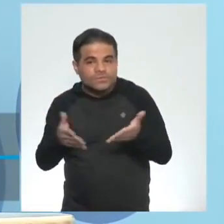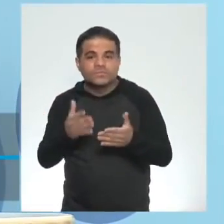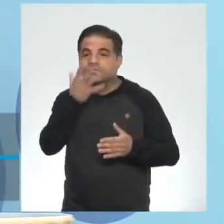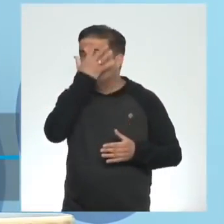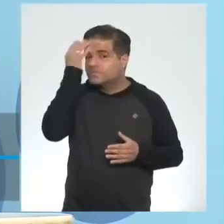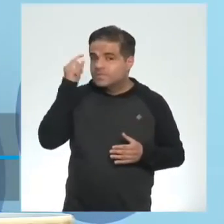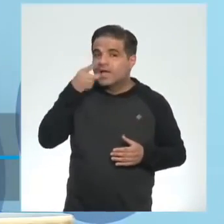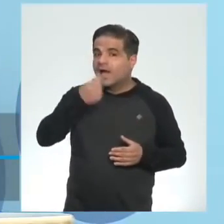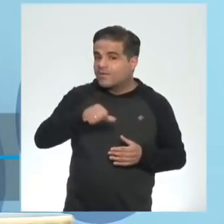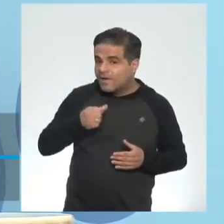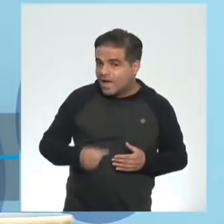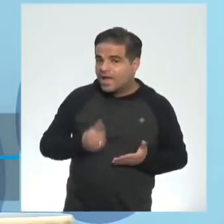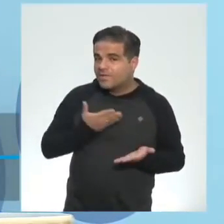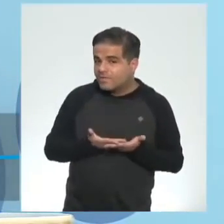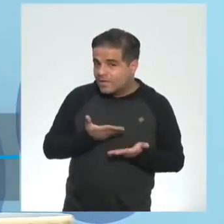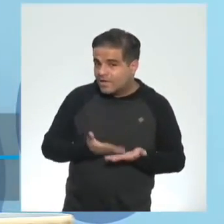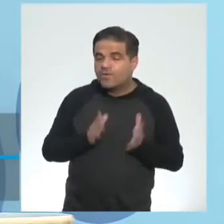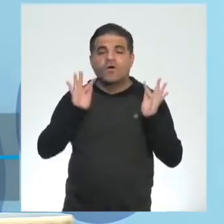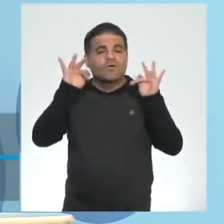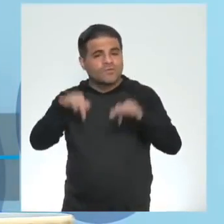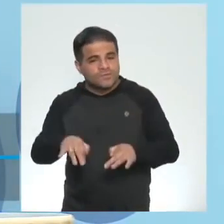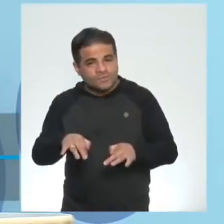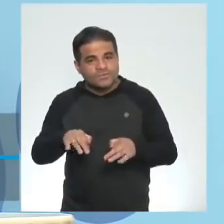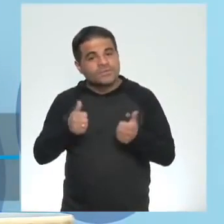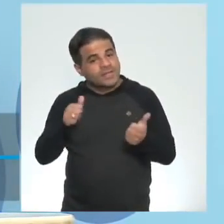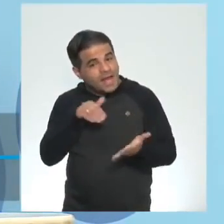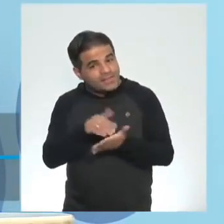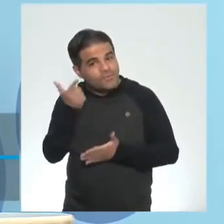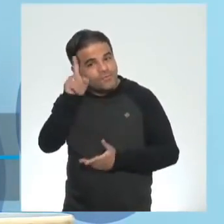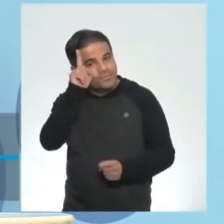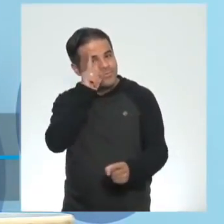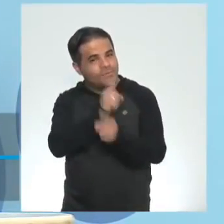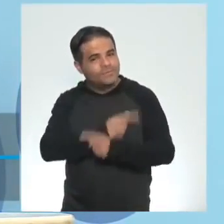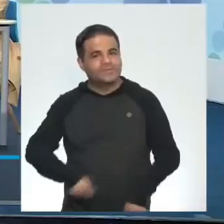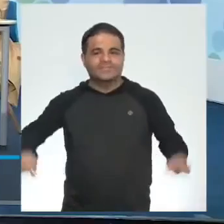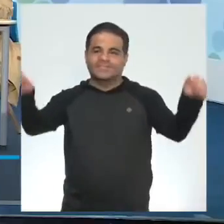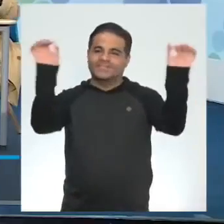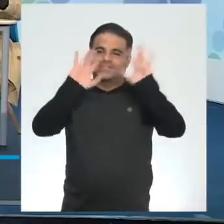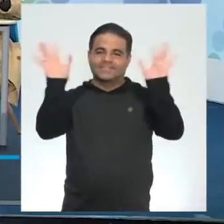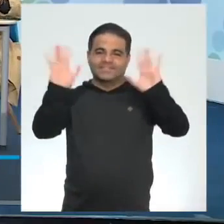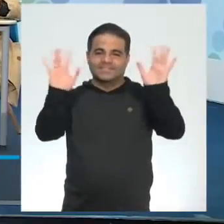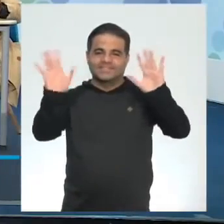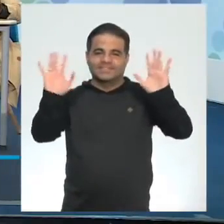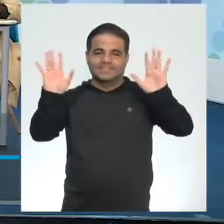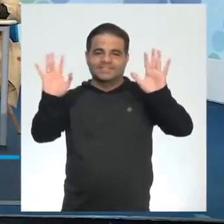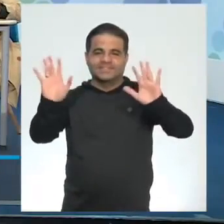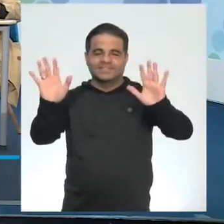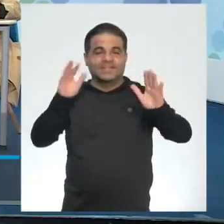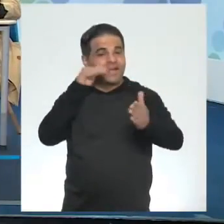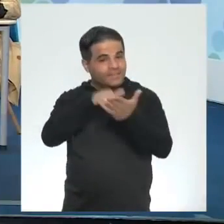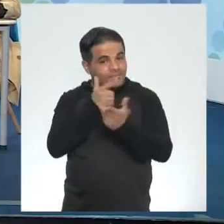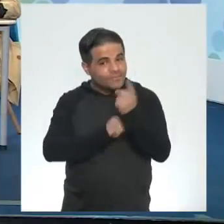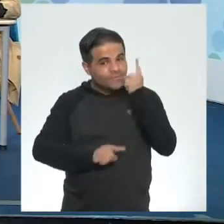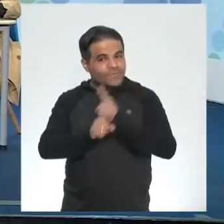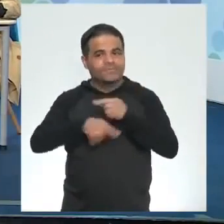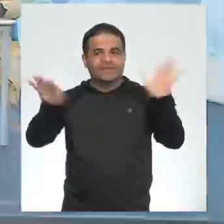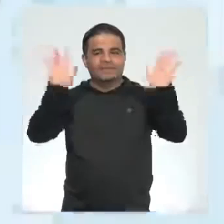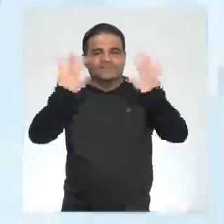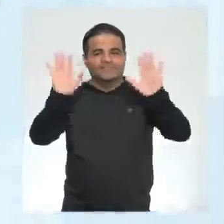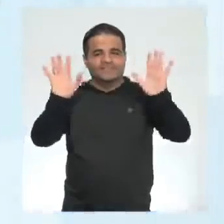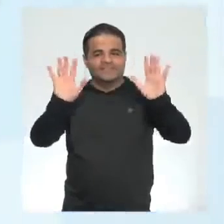Não esqueçam de avaliá-la ao final e até a próxima. Tchau, tchau. Tchau, tchau. Até a próxima aula.